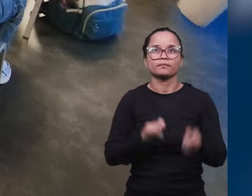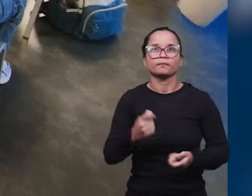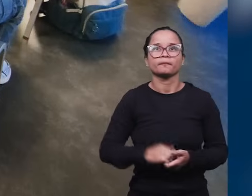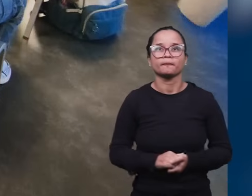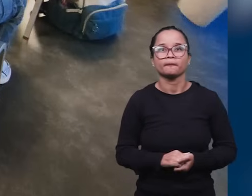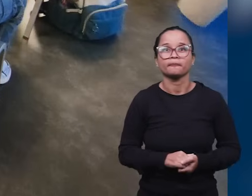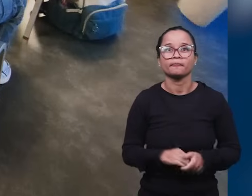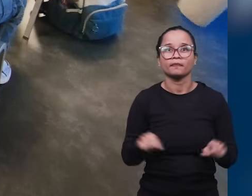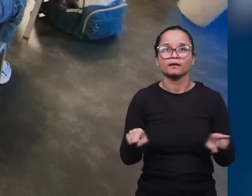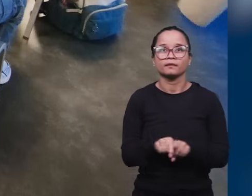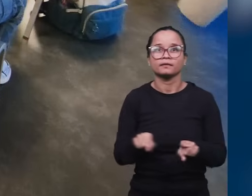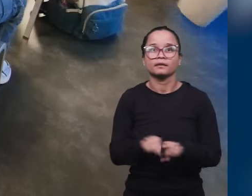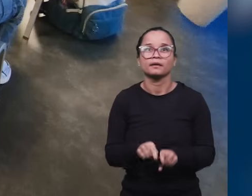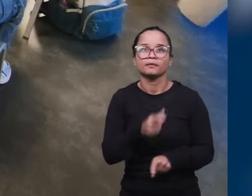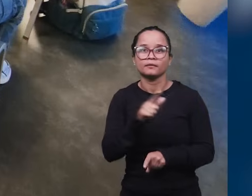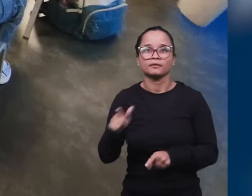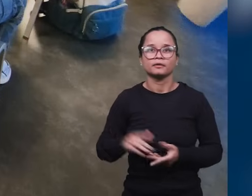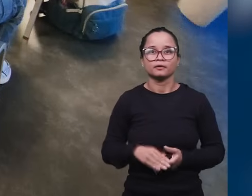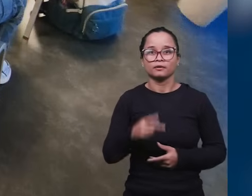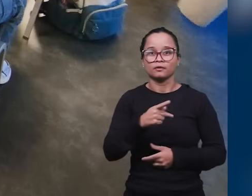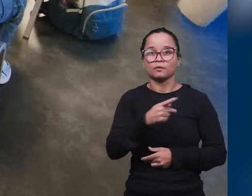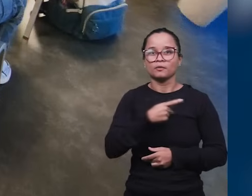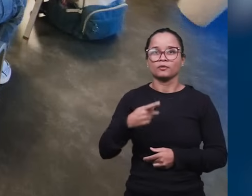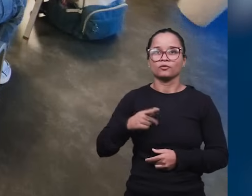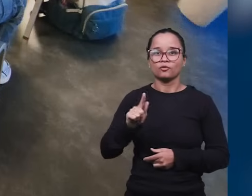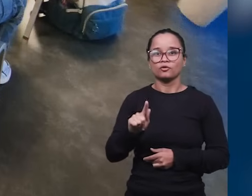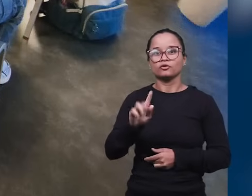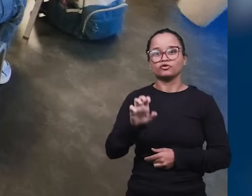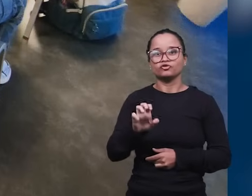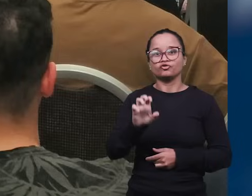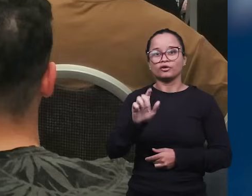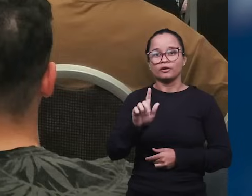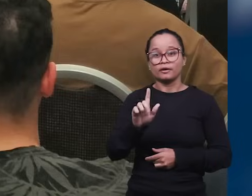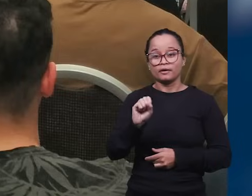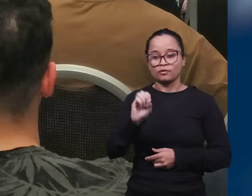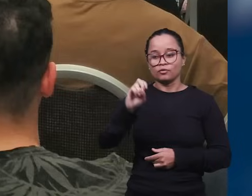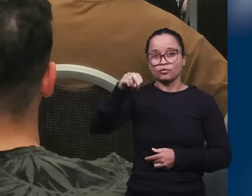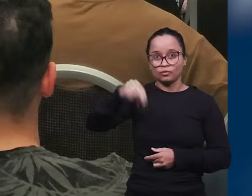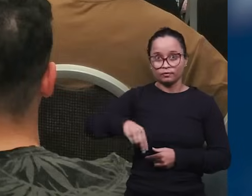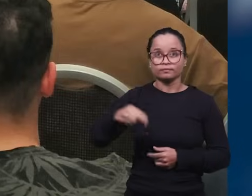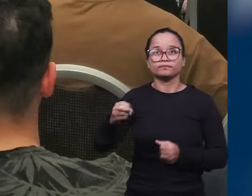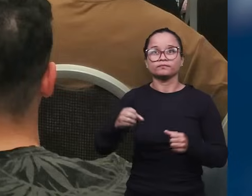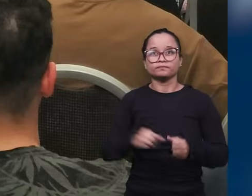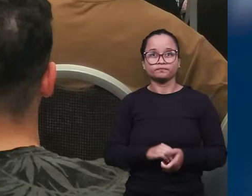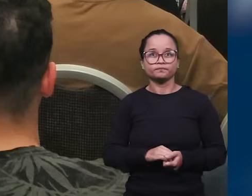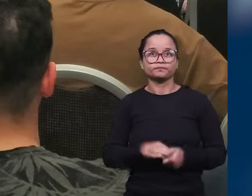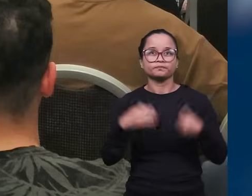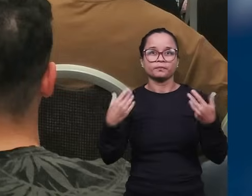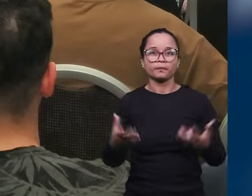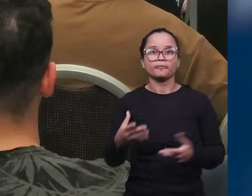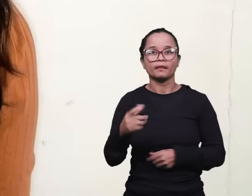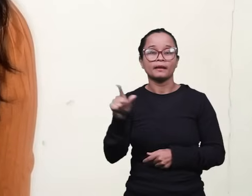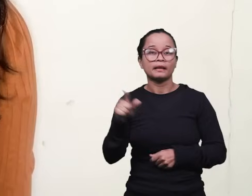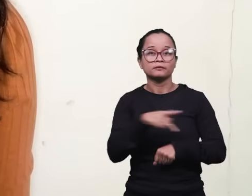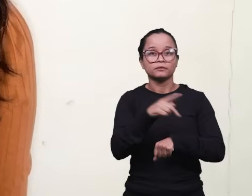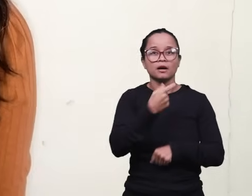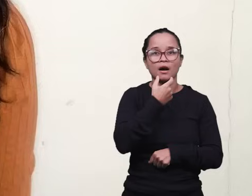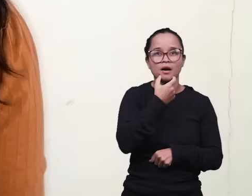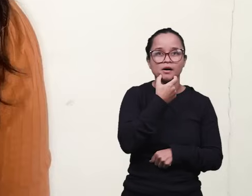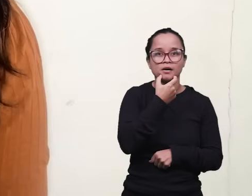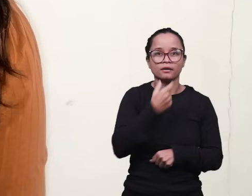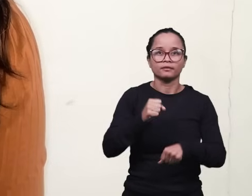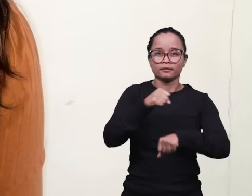Aleluia! A SM em Milão está sob o Ministério do Pastor Gerson Bellucci, auxiliado pelo Pastor Cremilson de Jesus. Na